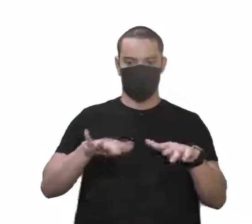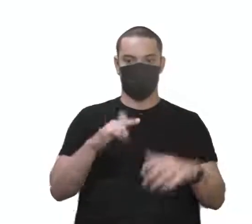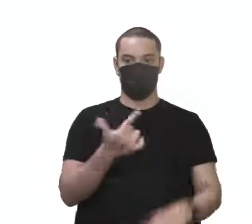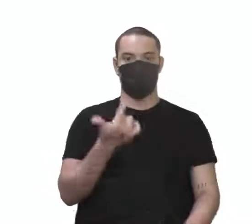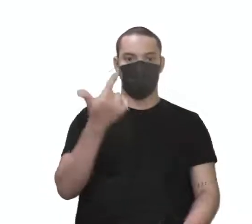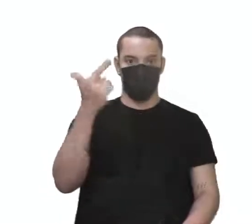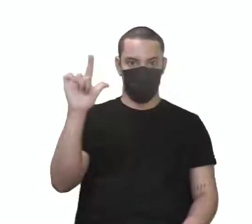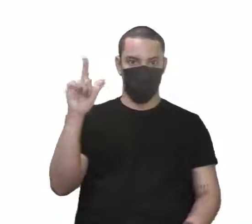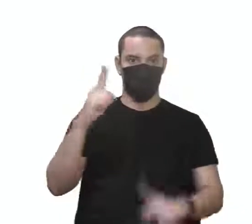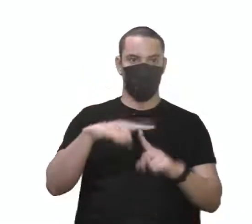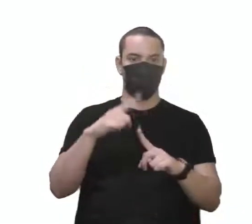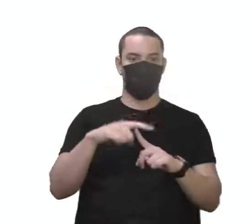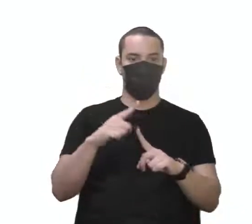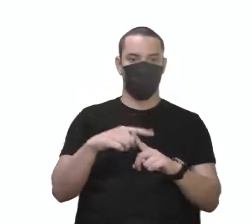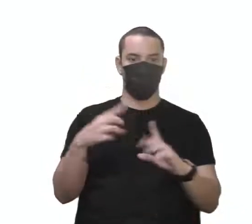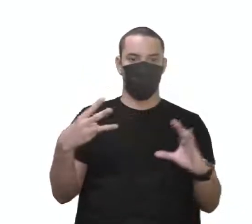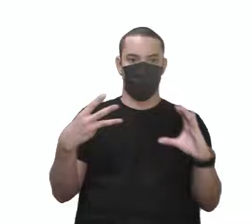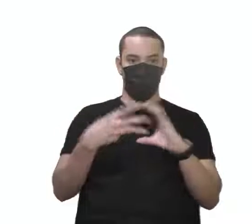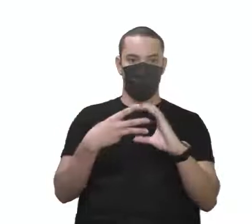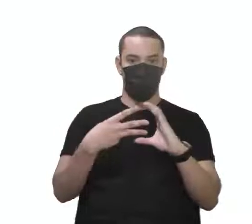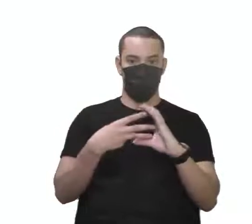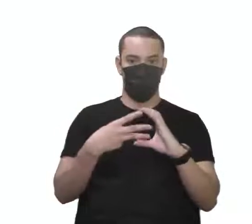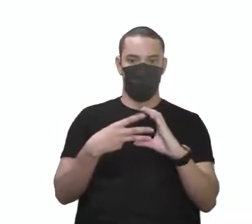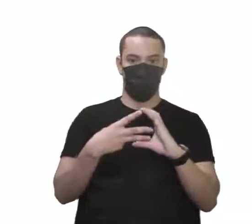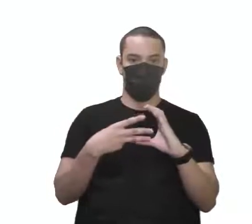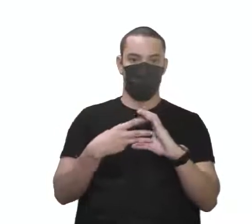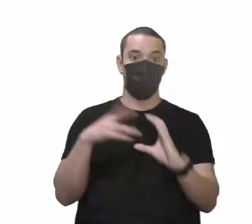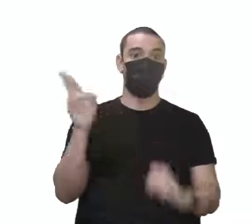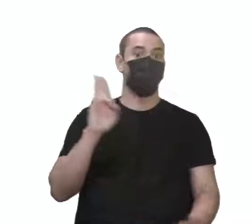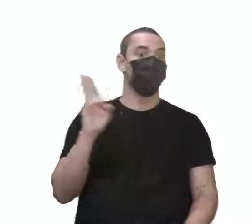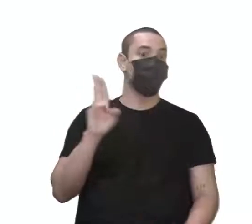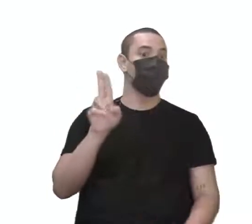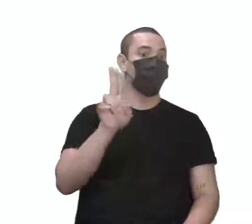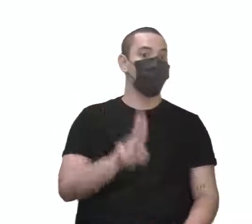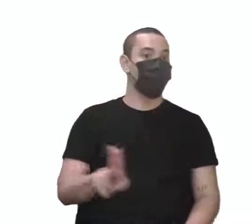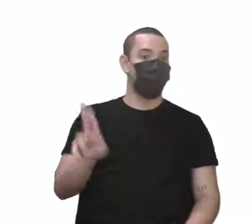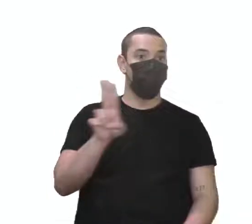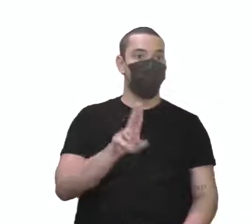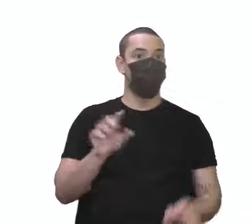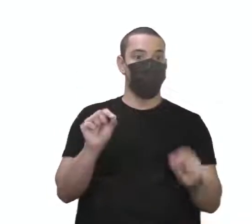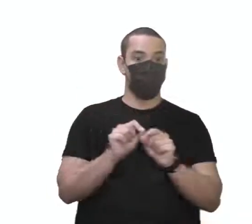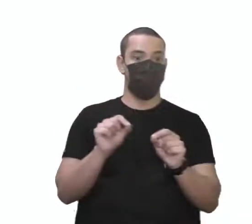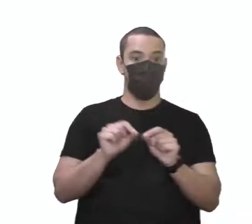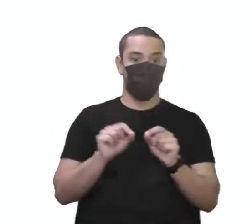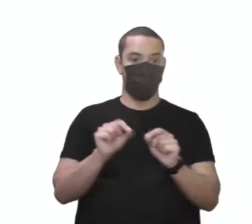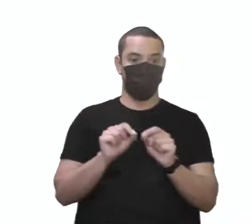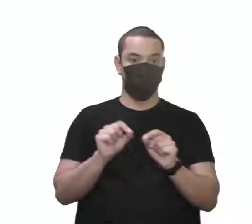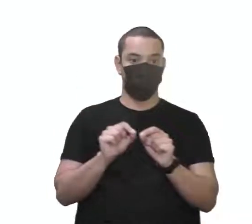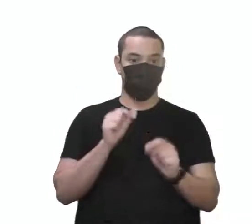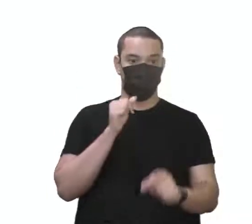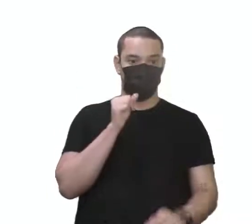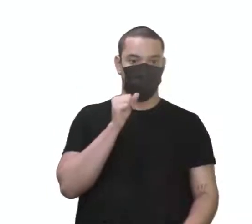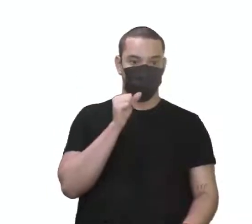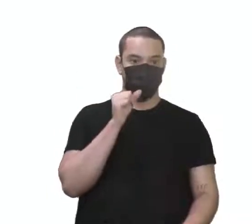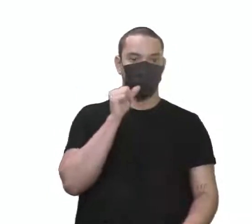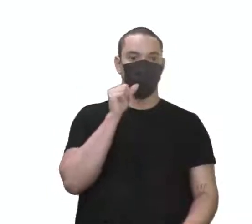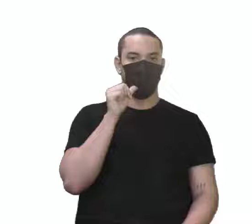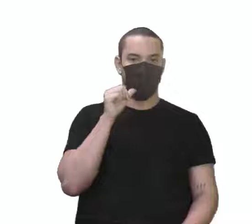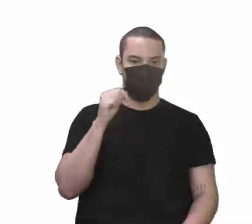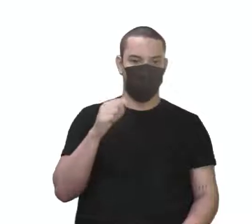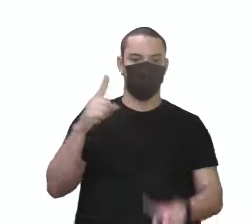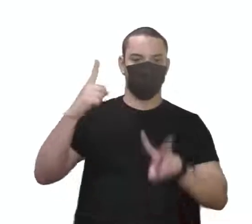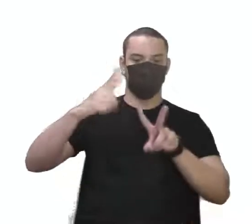um outro tipo de célula. E quem a gente utiliza, então, para fazer esse processo? Os